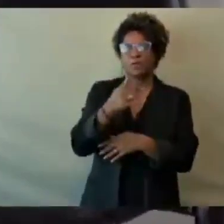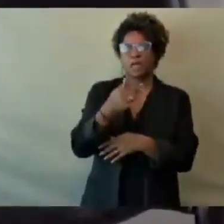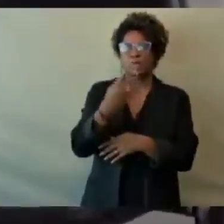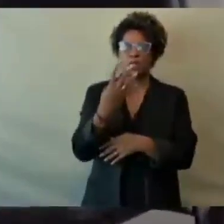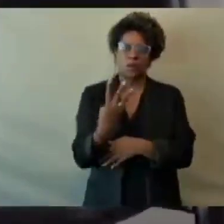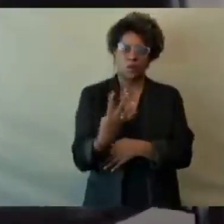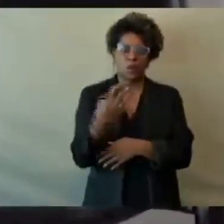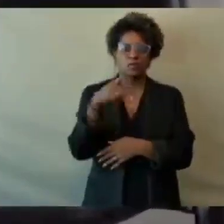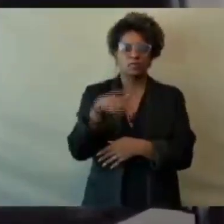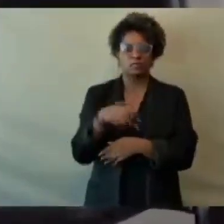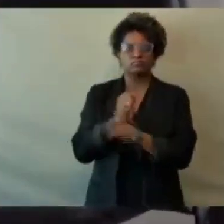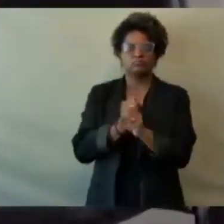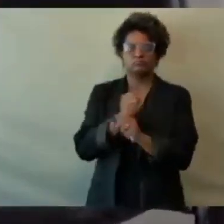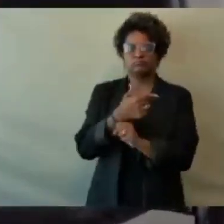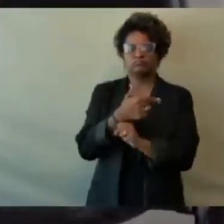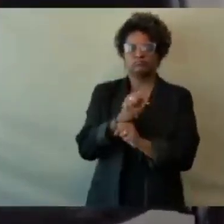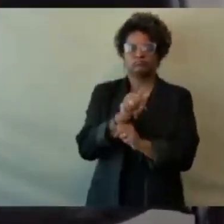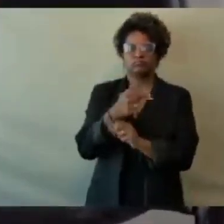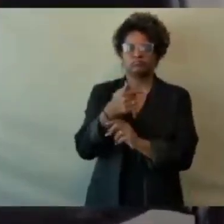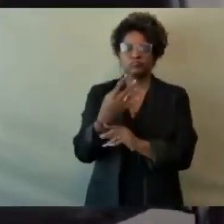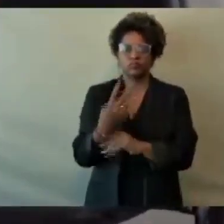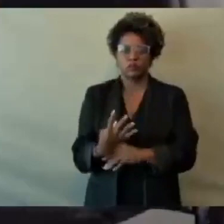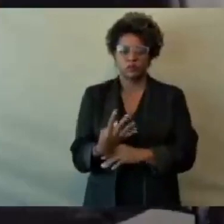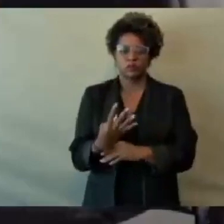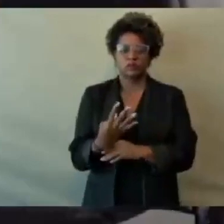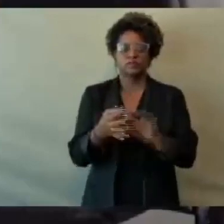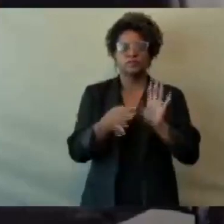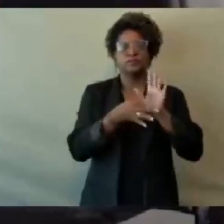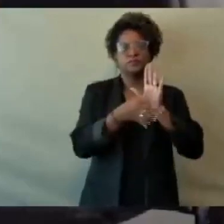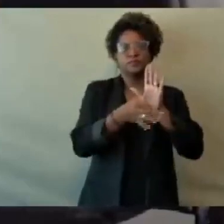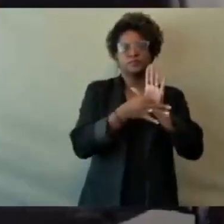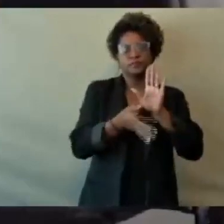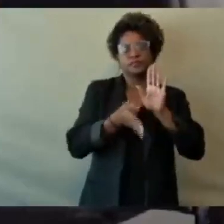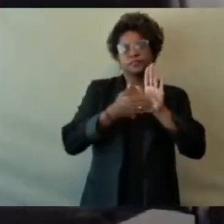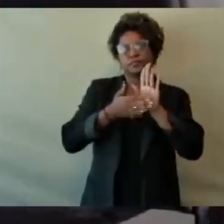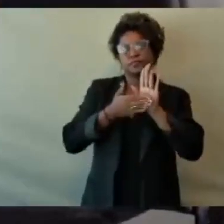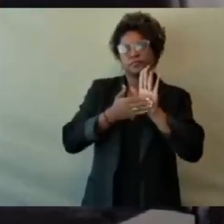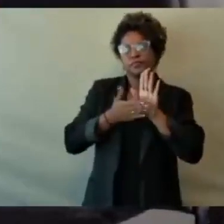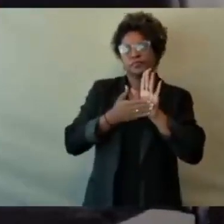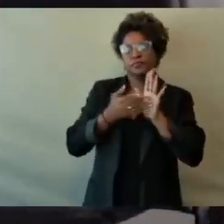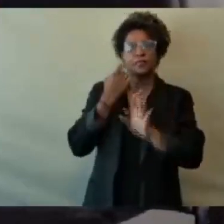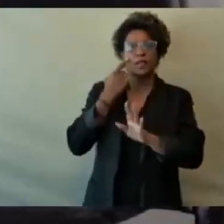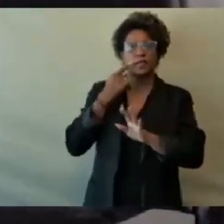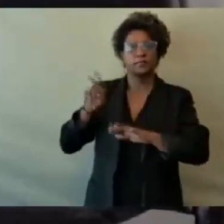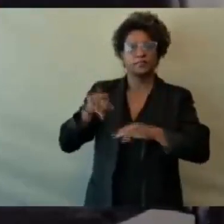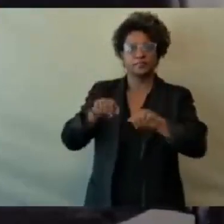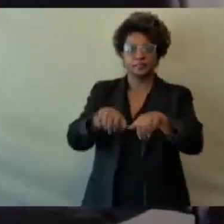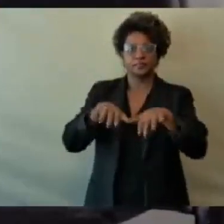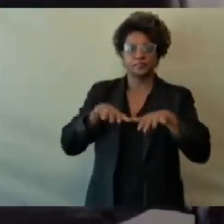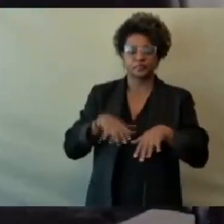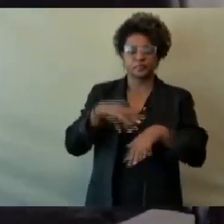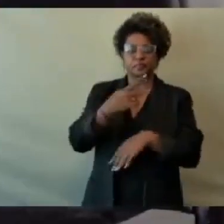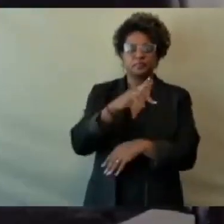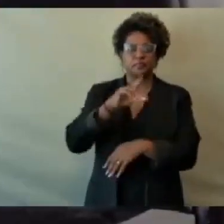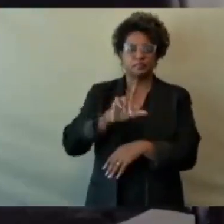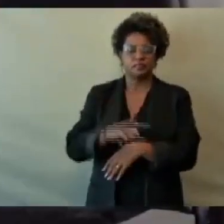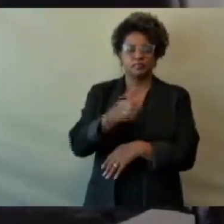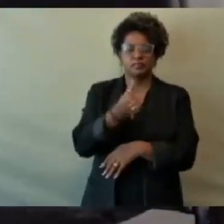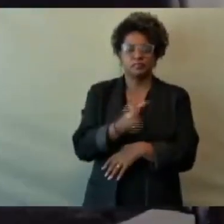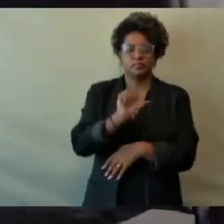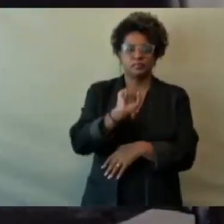Aparecer sobre proposições sujeito a apreciação do plenário. 1. Projeto de lei 662-223, segundo turno.